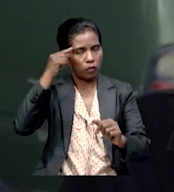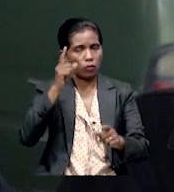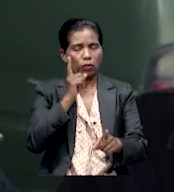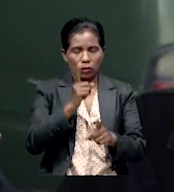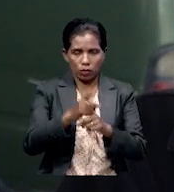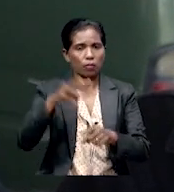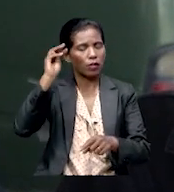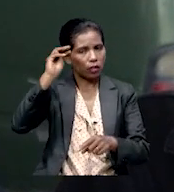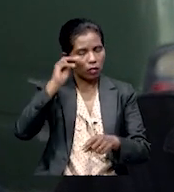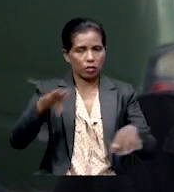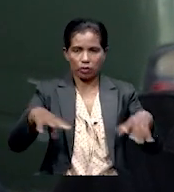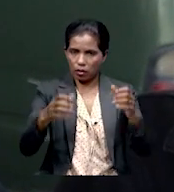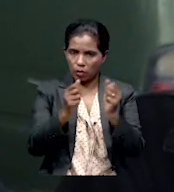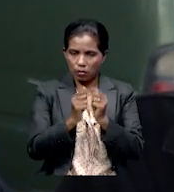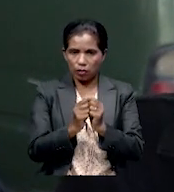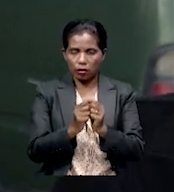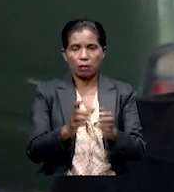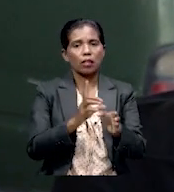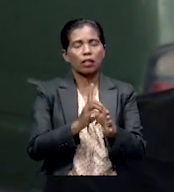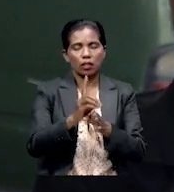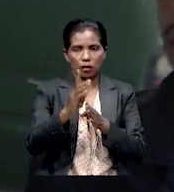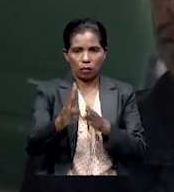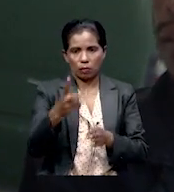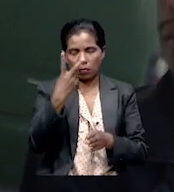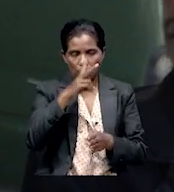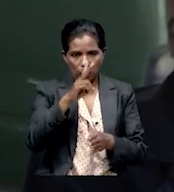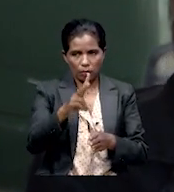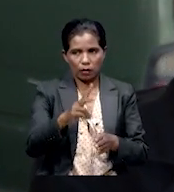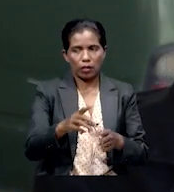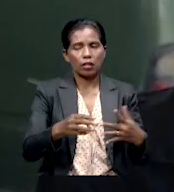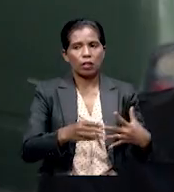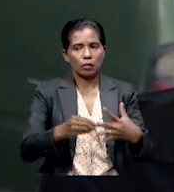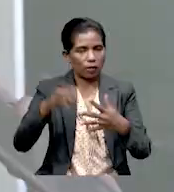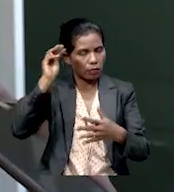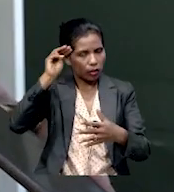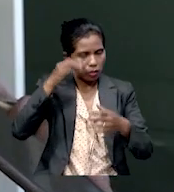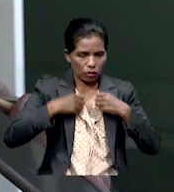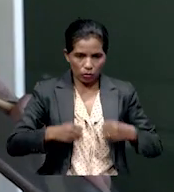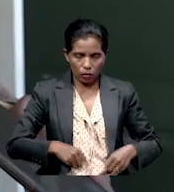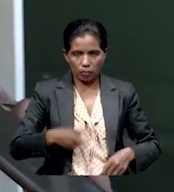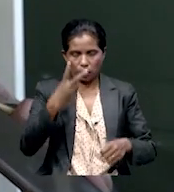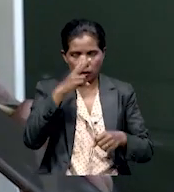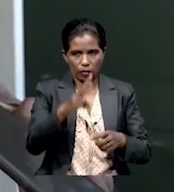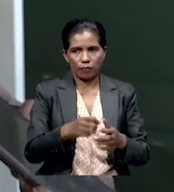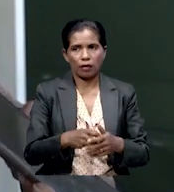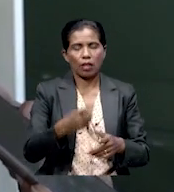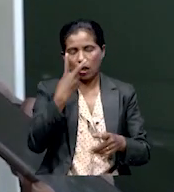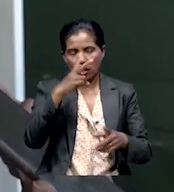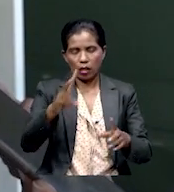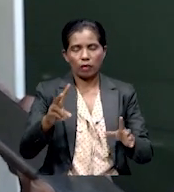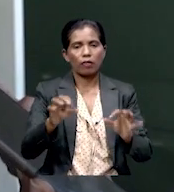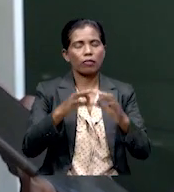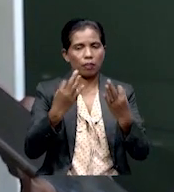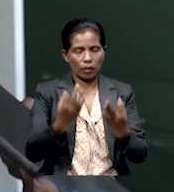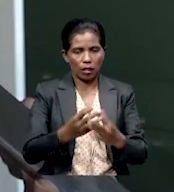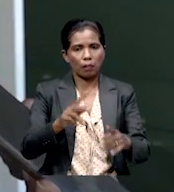dia. Para direção né vem mas toma conta. Lili o Ministério Saúde hoje temos tem a lara. Baseia para fisa família né. Se é mana hito